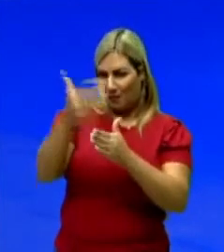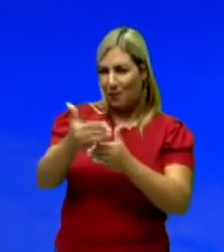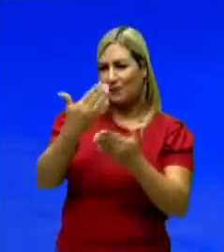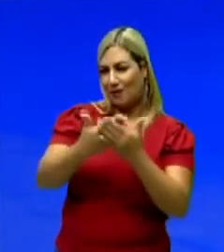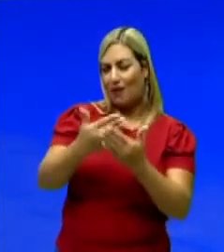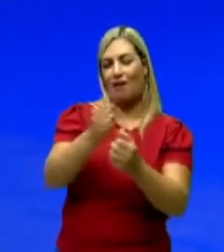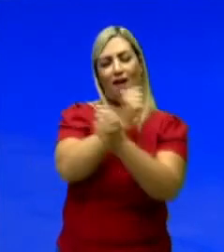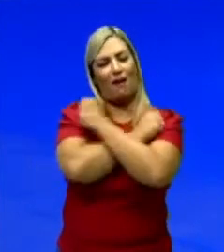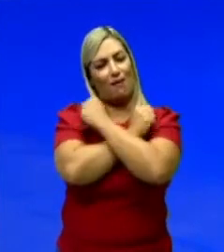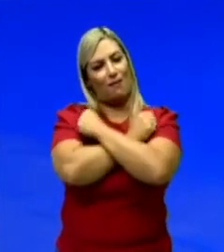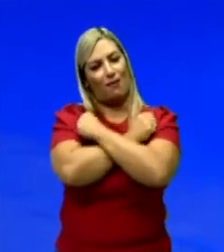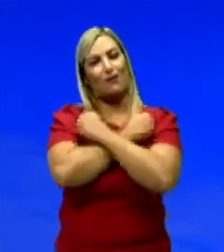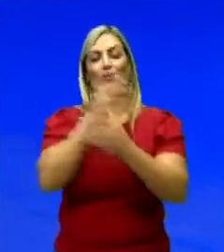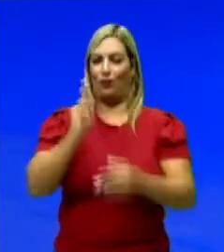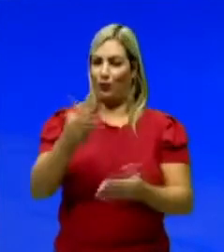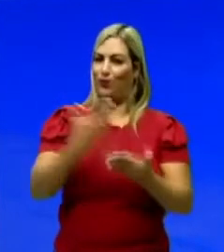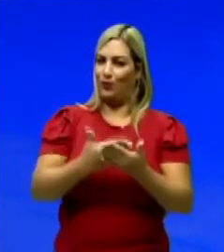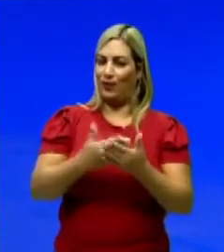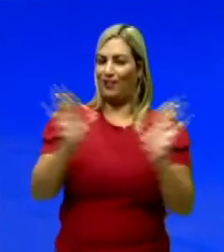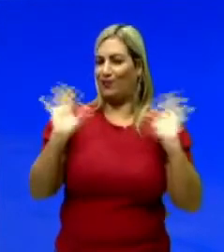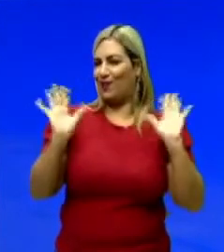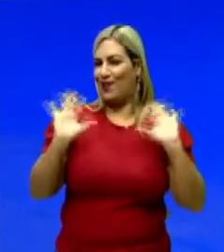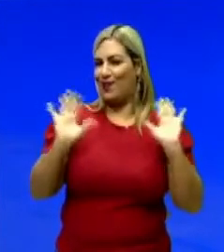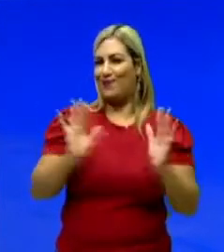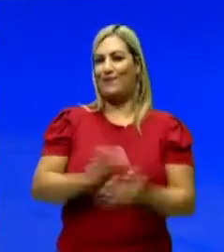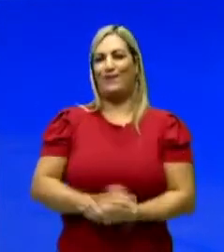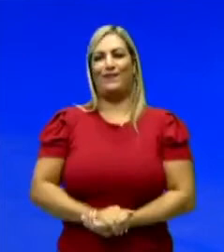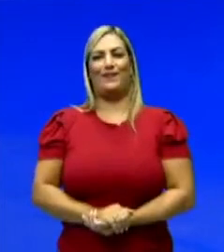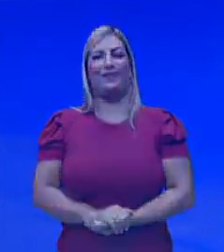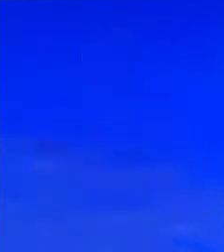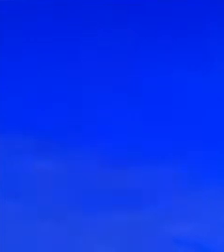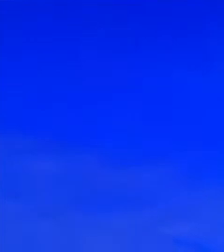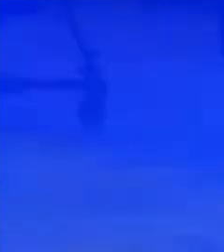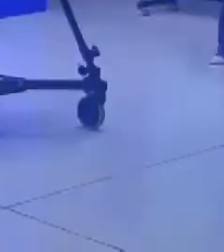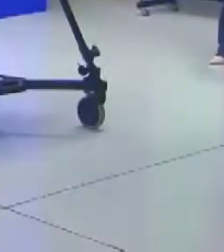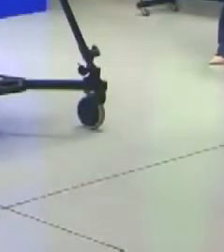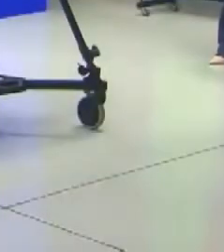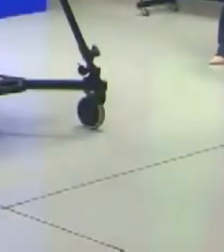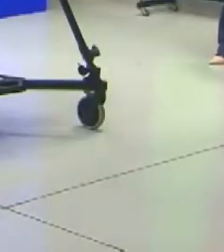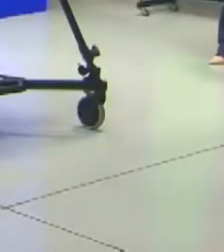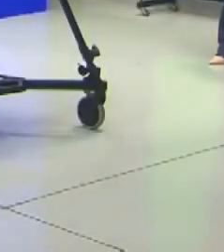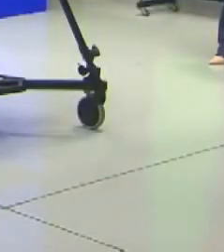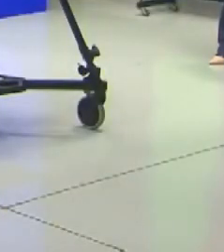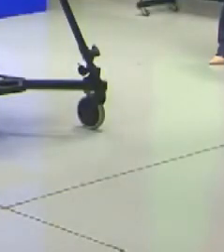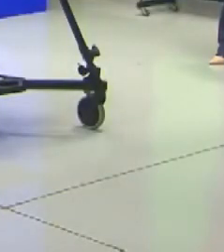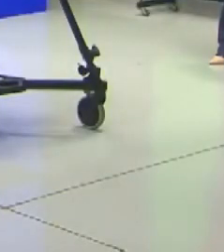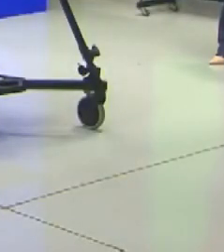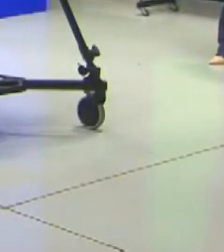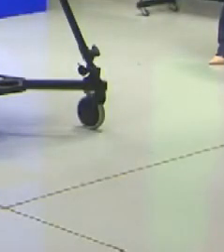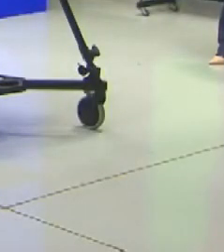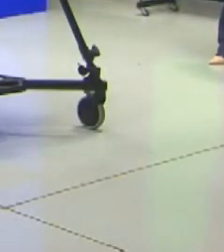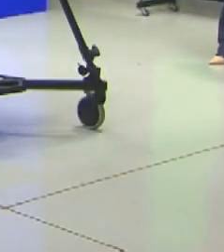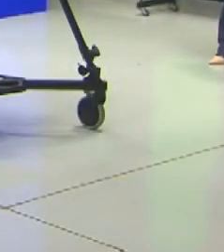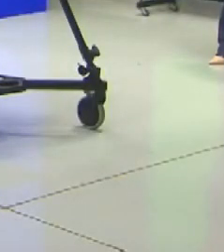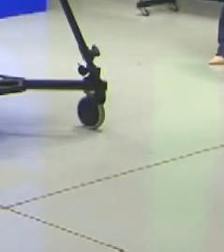próxima forte abraço e continue os estudos valeu e aí